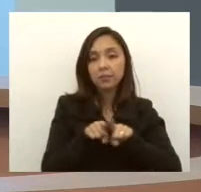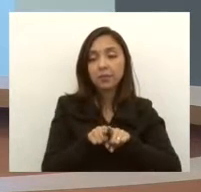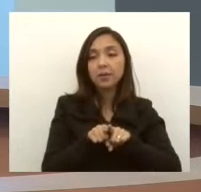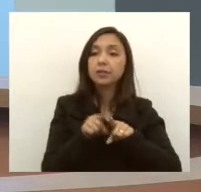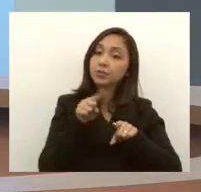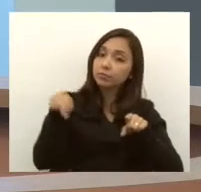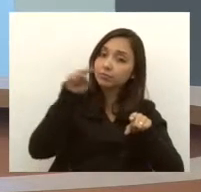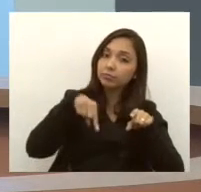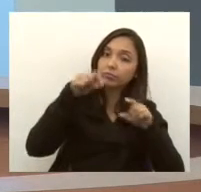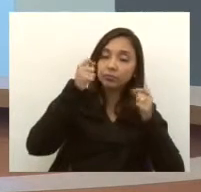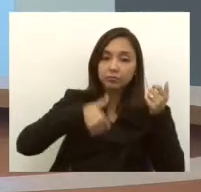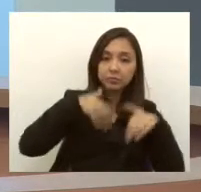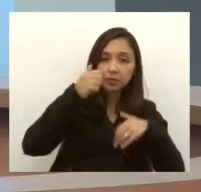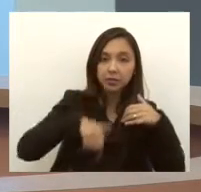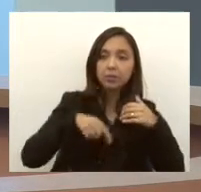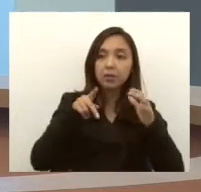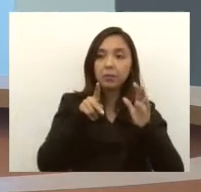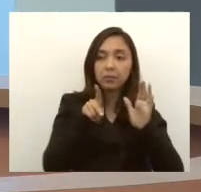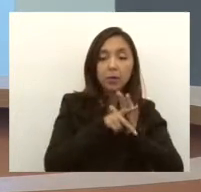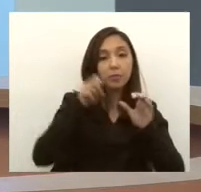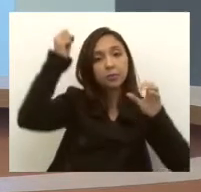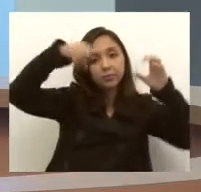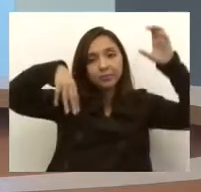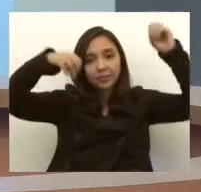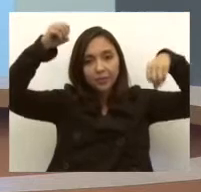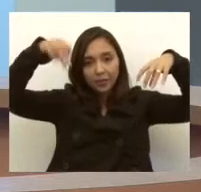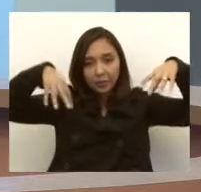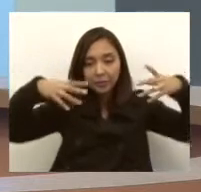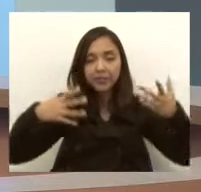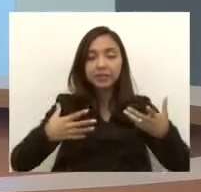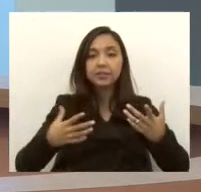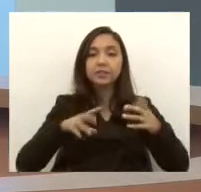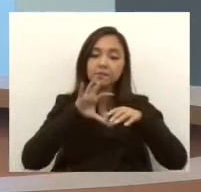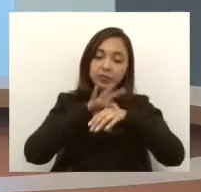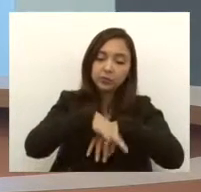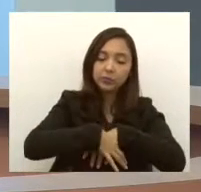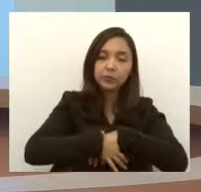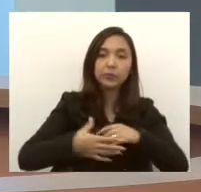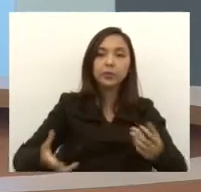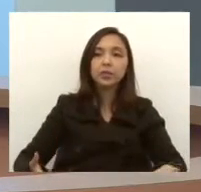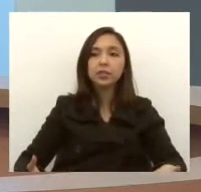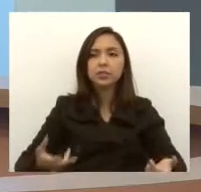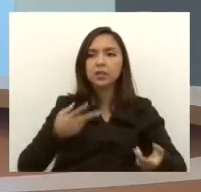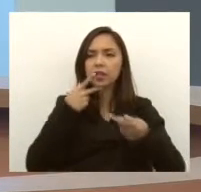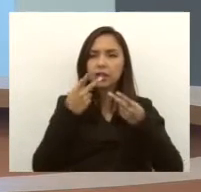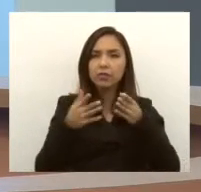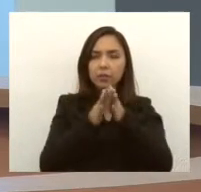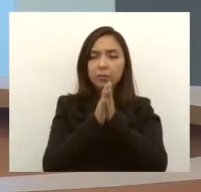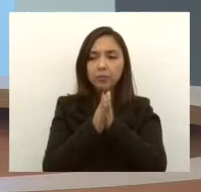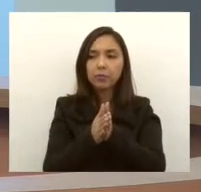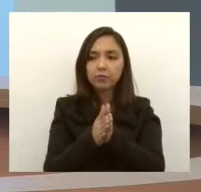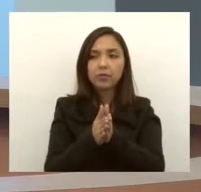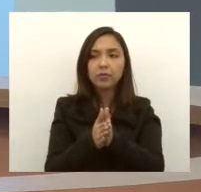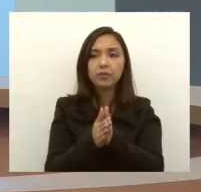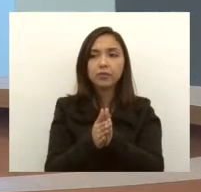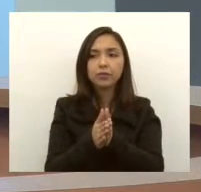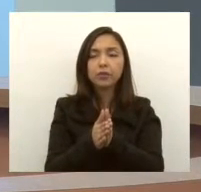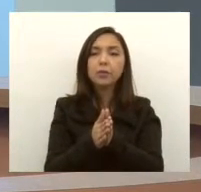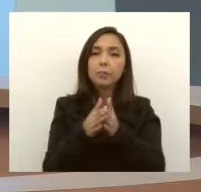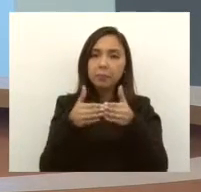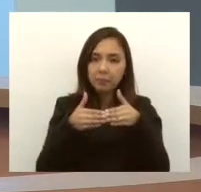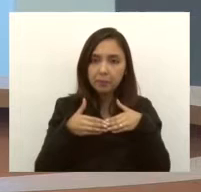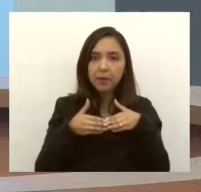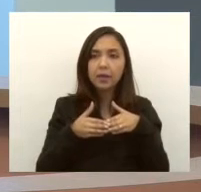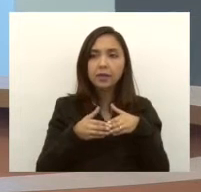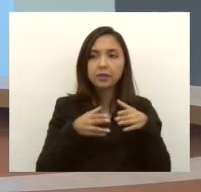gente comentou aqui. Dentre elas também, iluminação pública. Dentre elas, segurança. E aí eu faço um apelo, senhor presidente, que o senhor peça